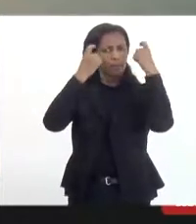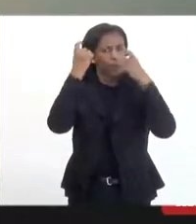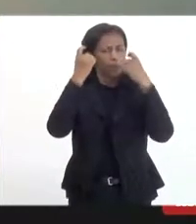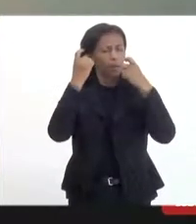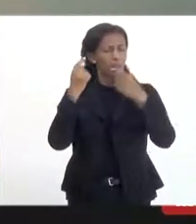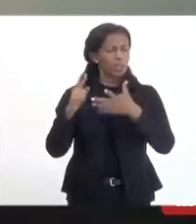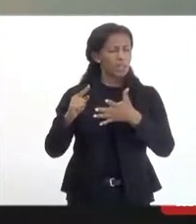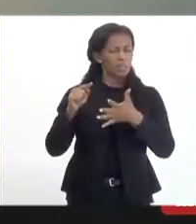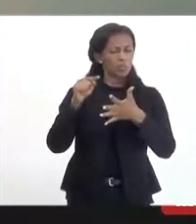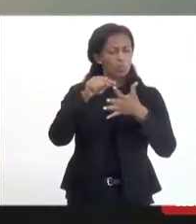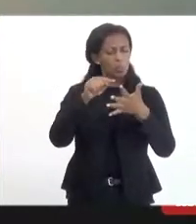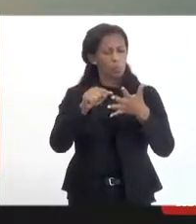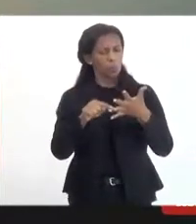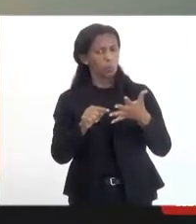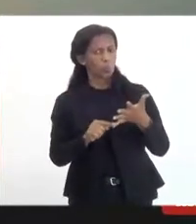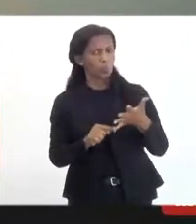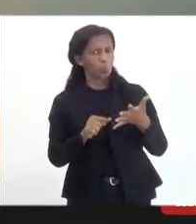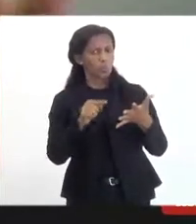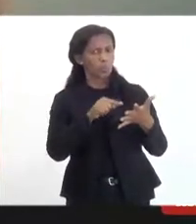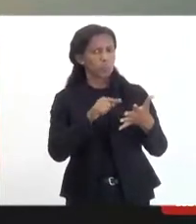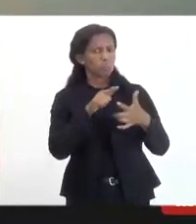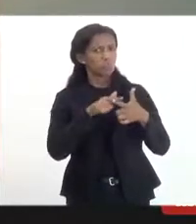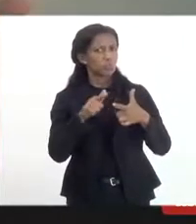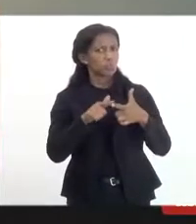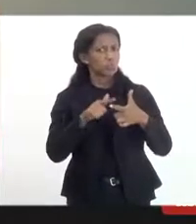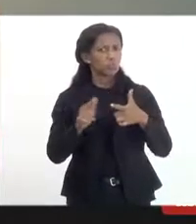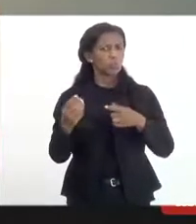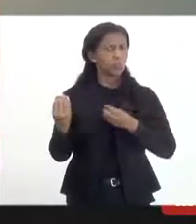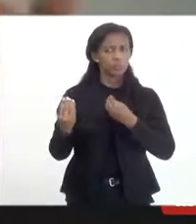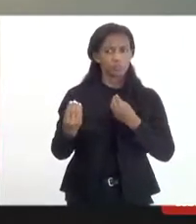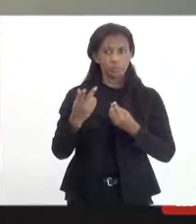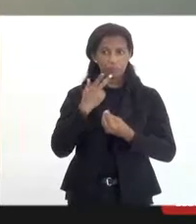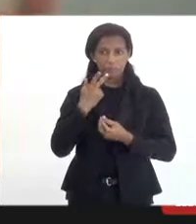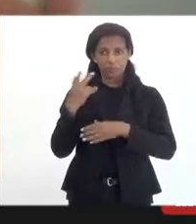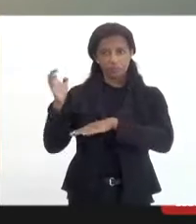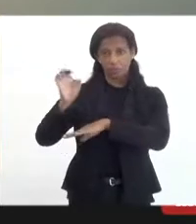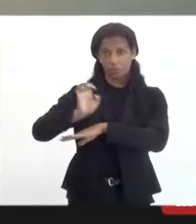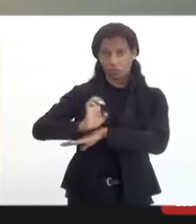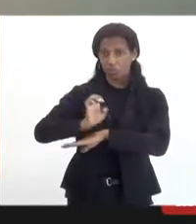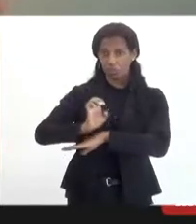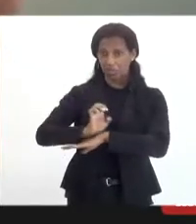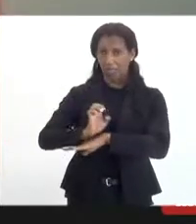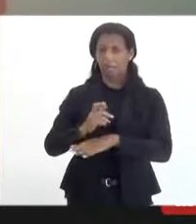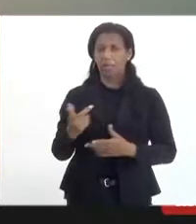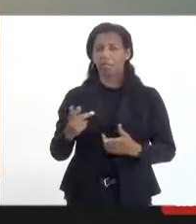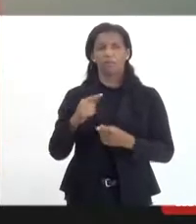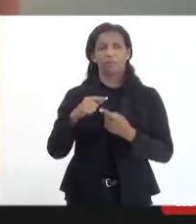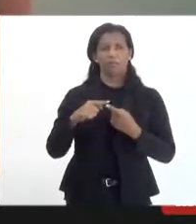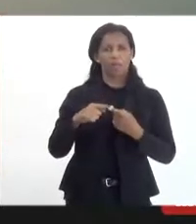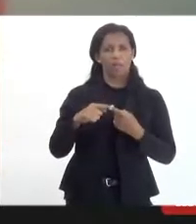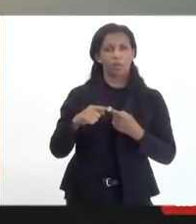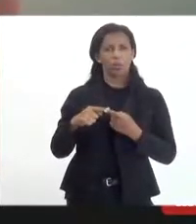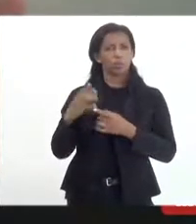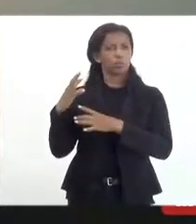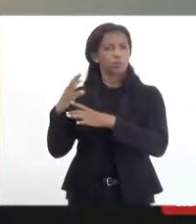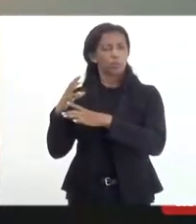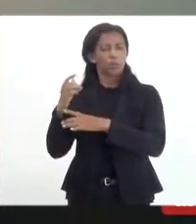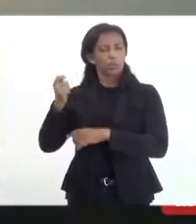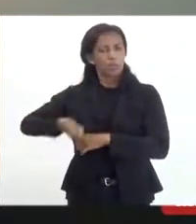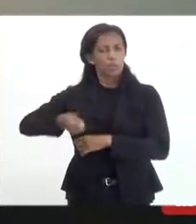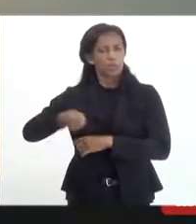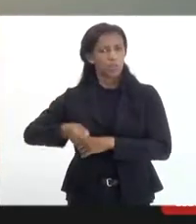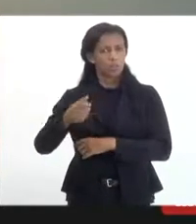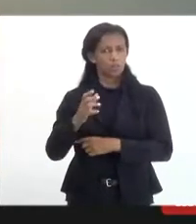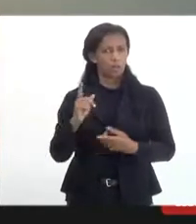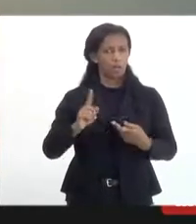foi levantada é como é que o Estado pode, quando eu falo Estado agora, Secretaria de Fazenda, Procuradoria, Tribunal de Contas, para correr atrás daqueles créditos